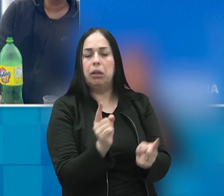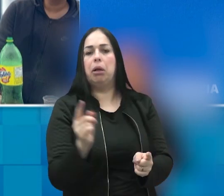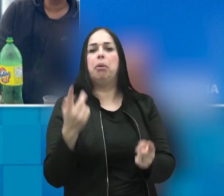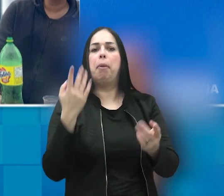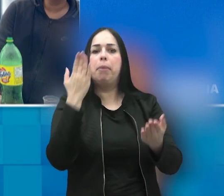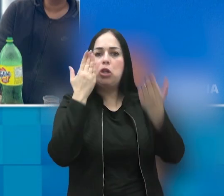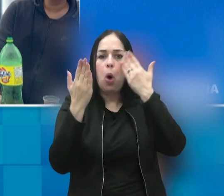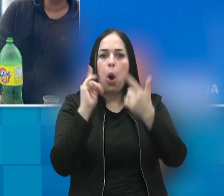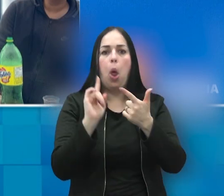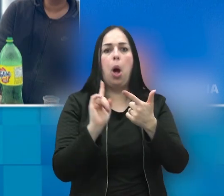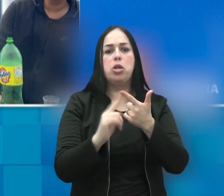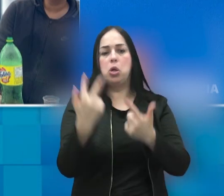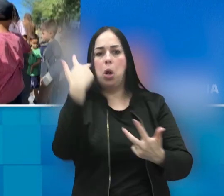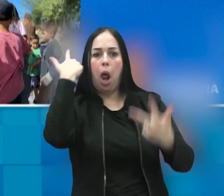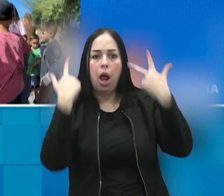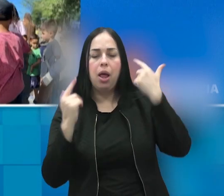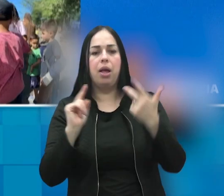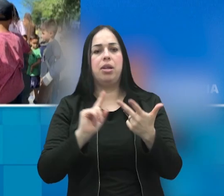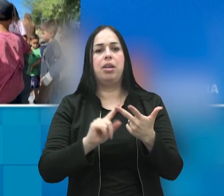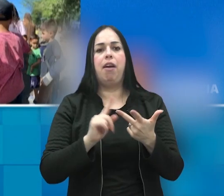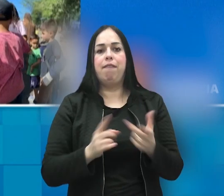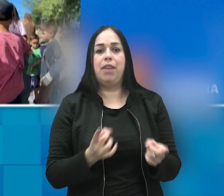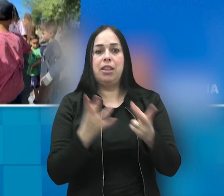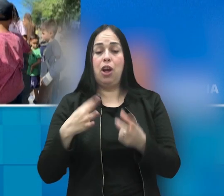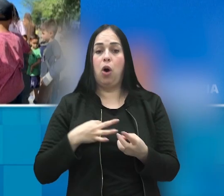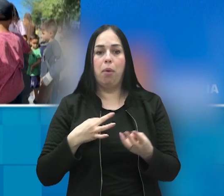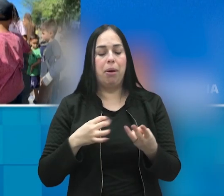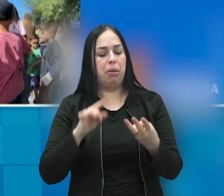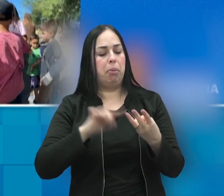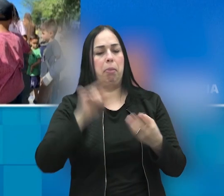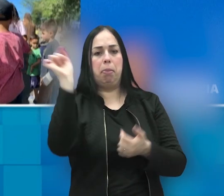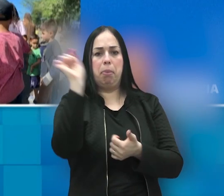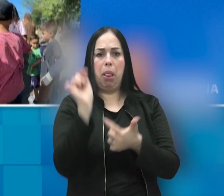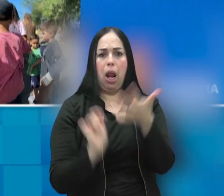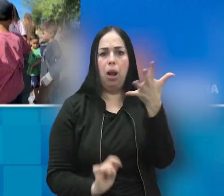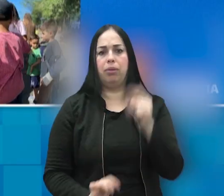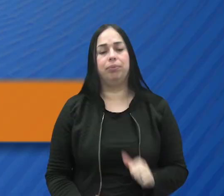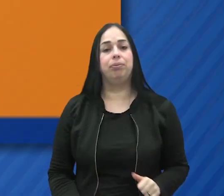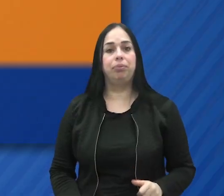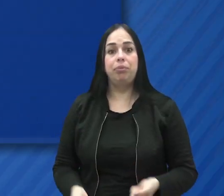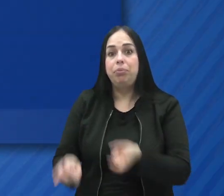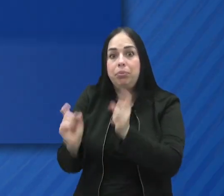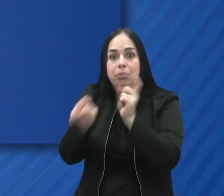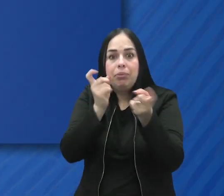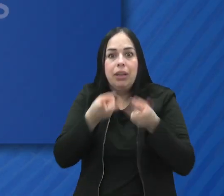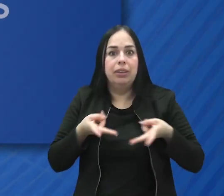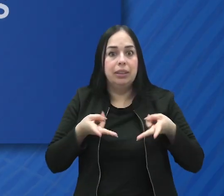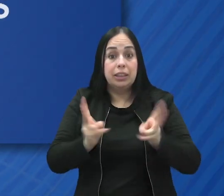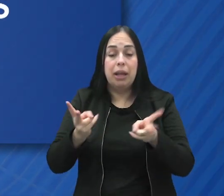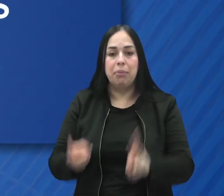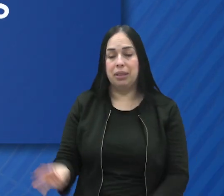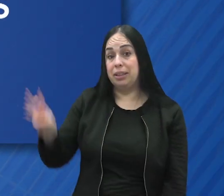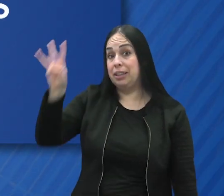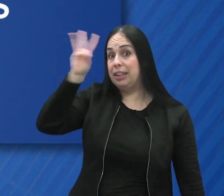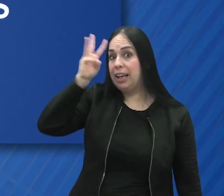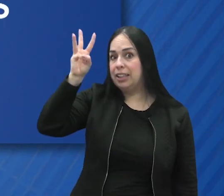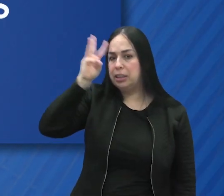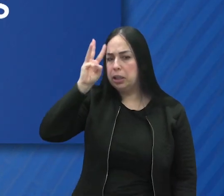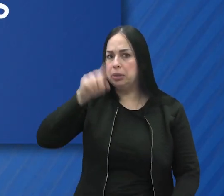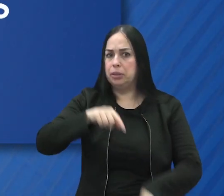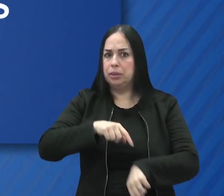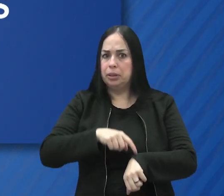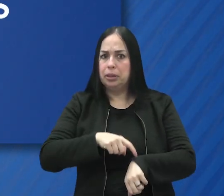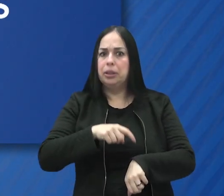psicológico, corte de cabelo, bazar solidário e atrações para as famílias. As sessões da Câmara são